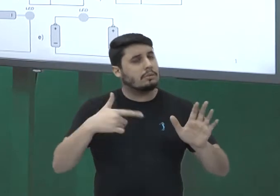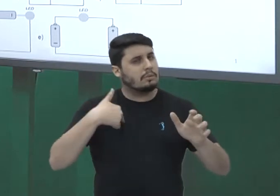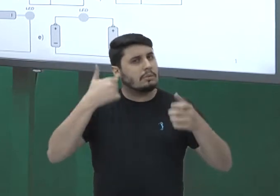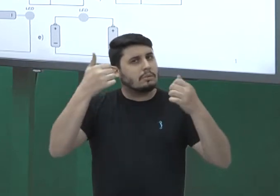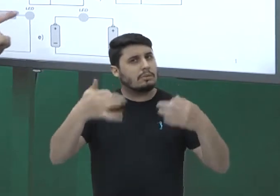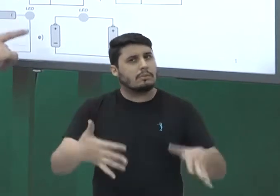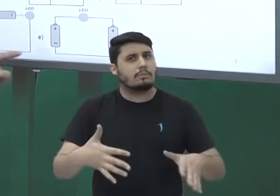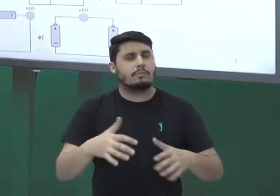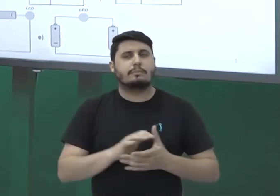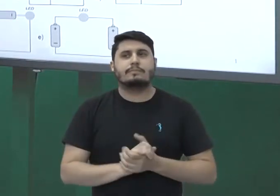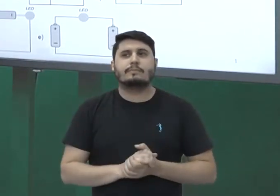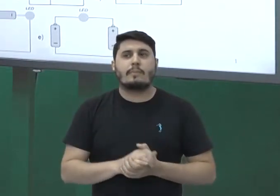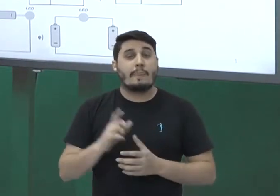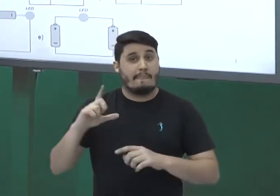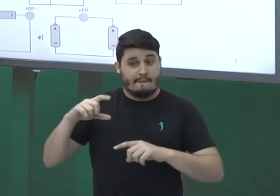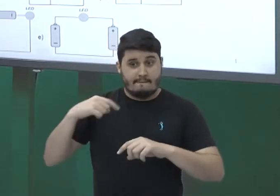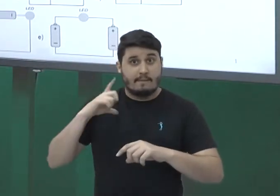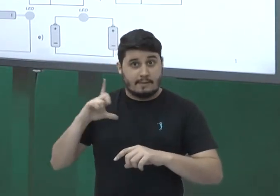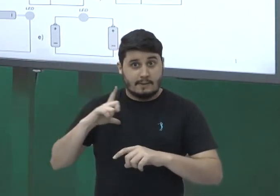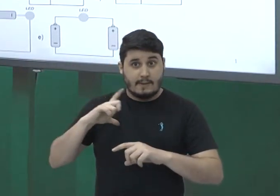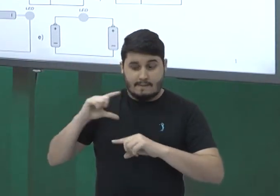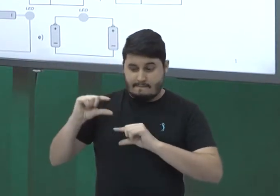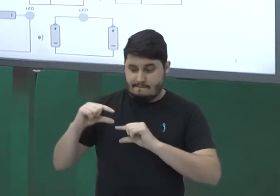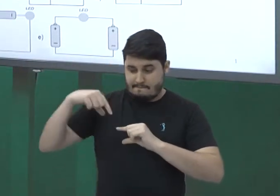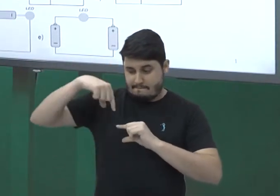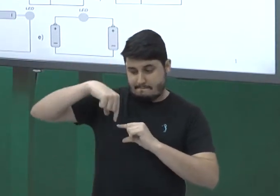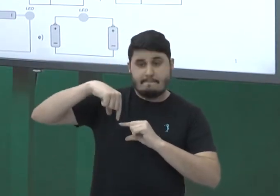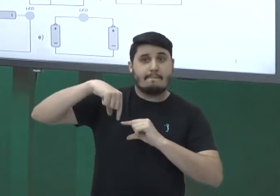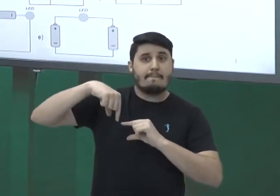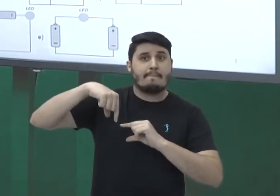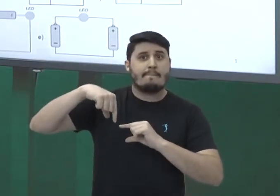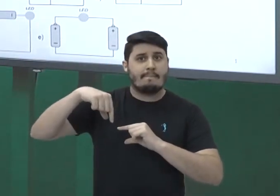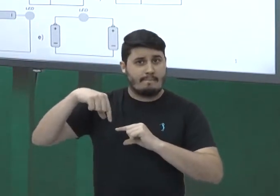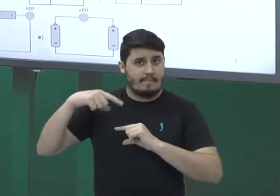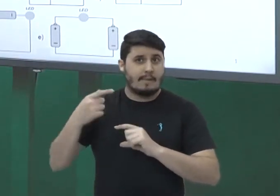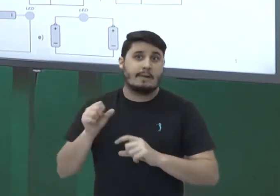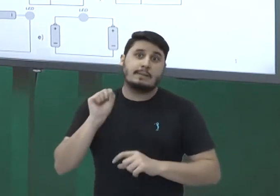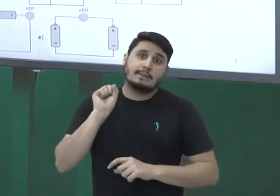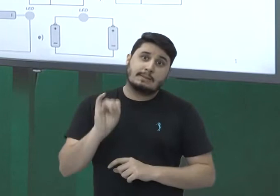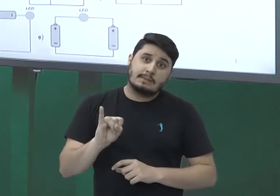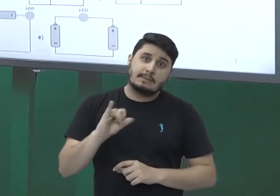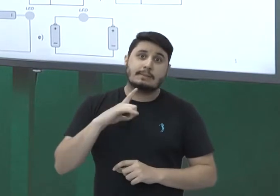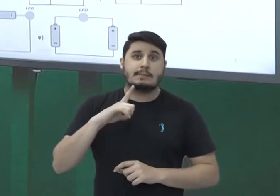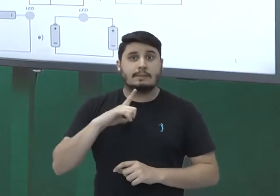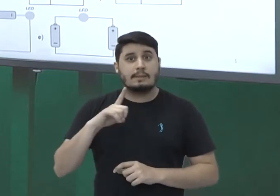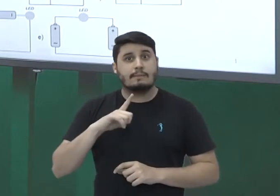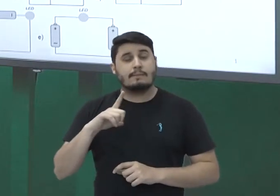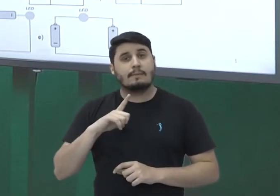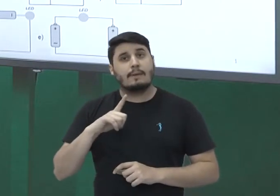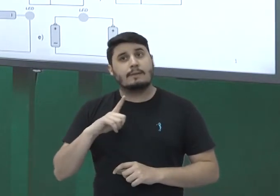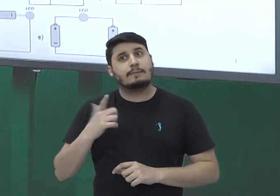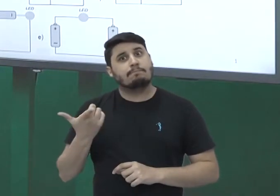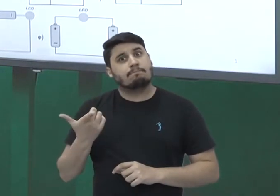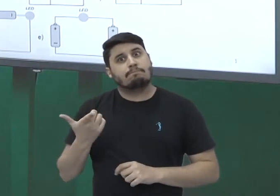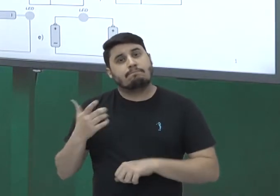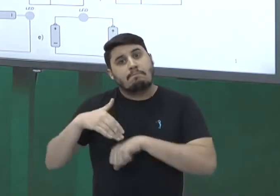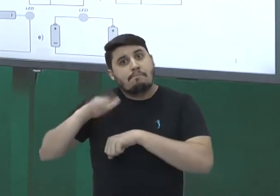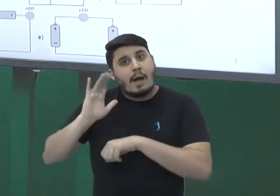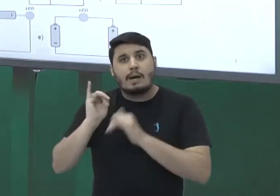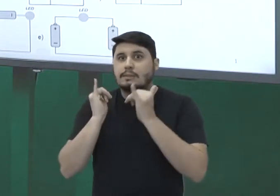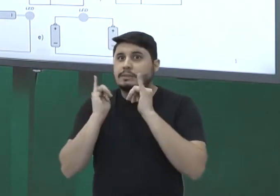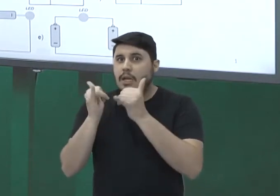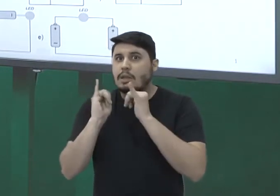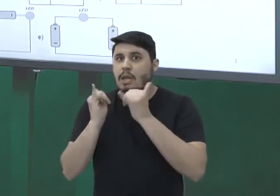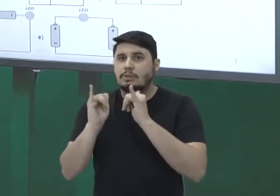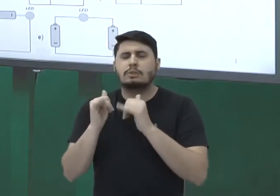Veja, ela está em série, é percorrida pela mesma corrente se houvesse diferença de potencial. Se é.